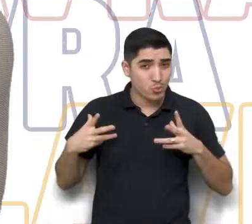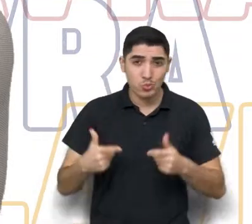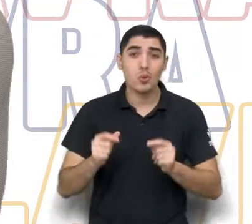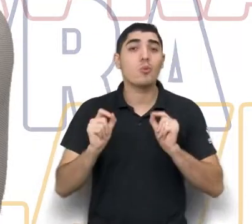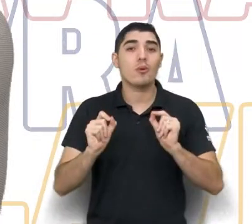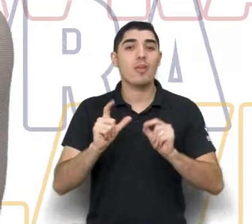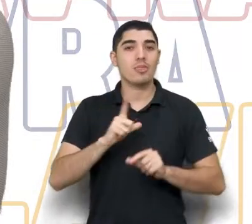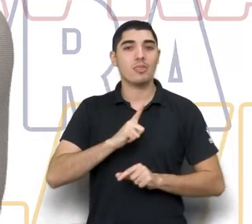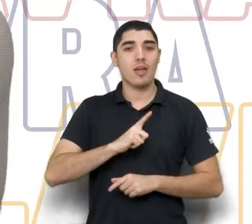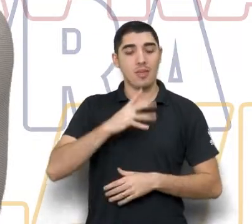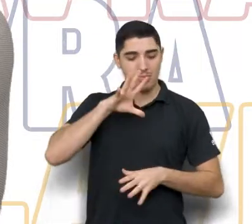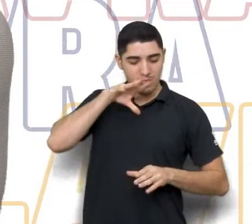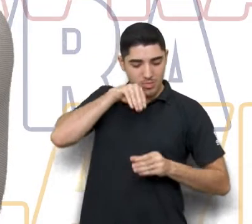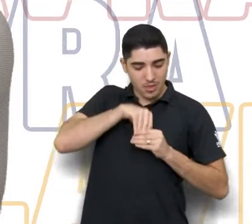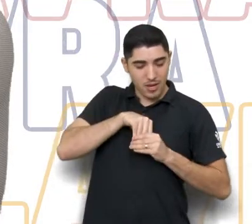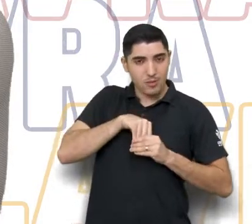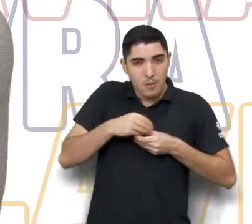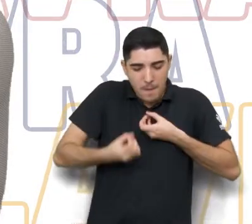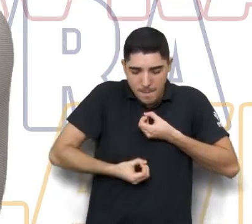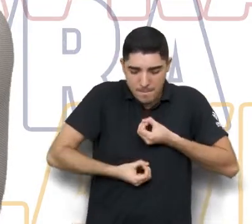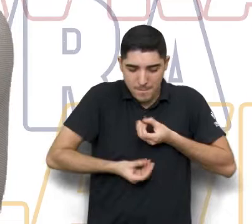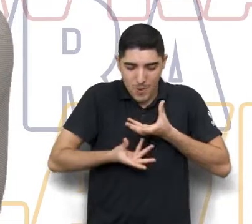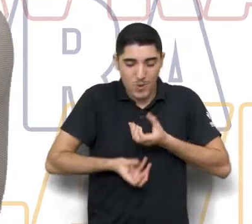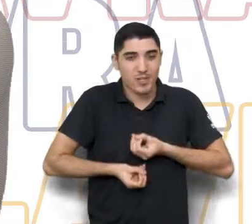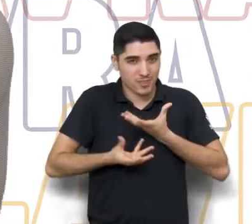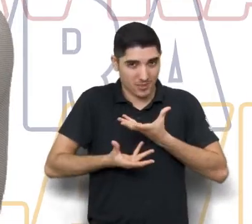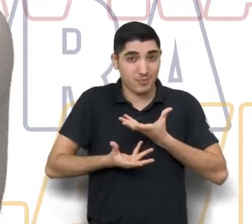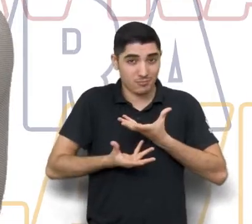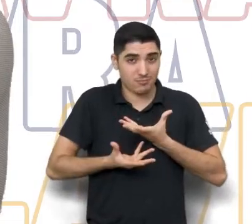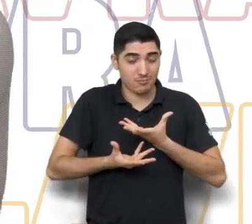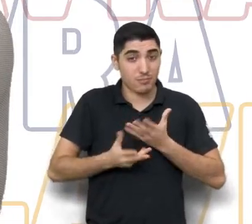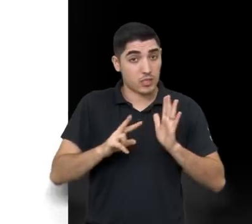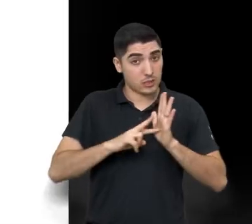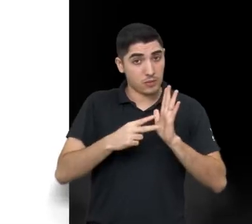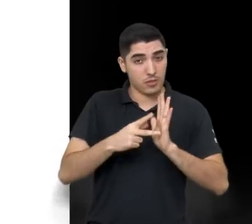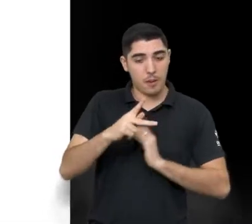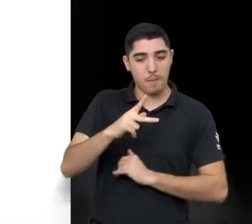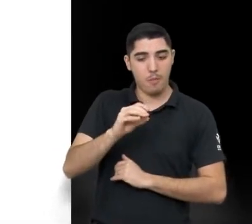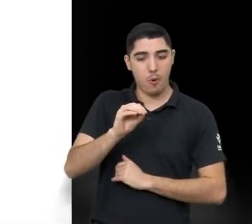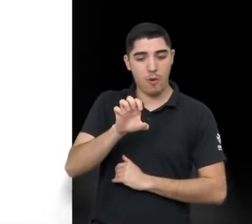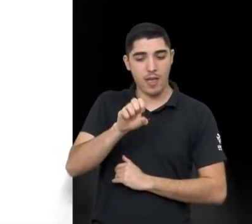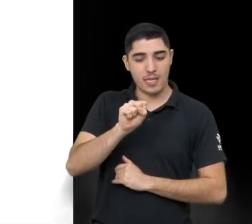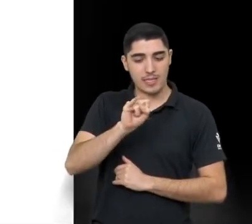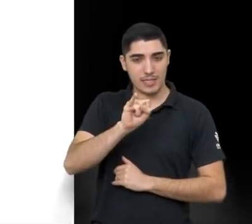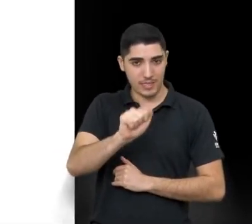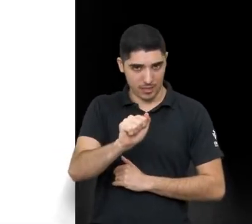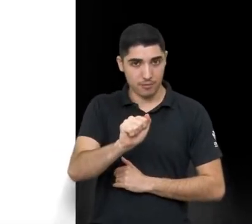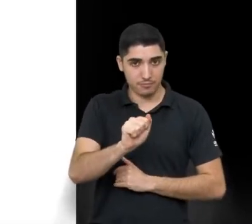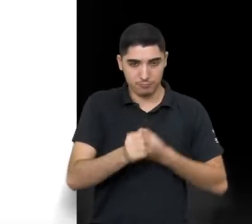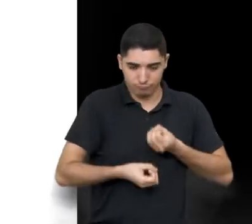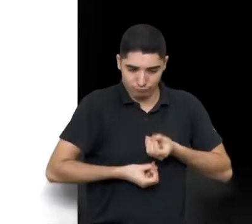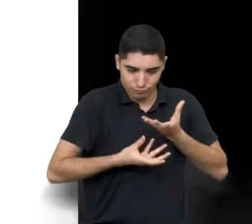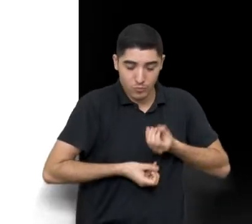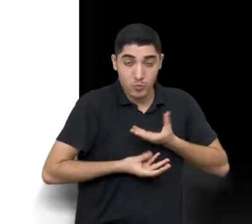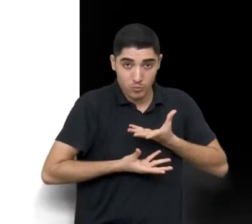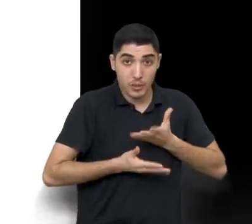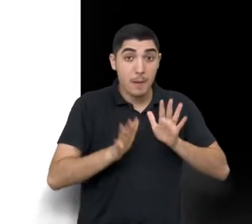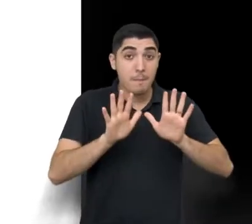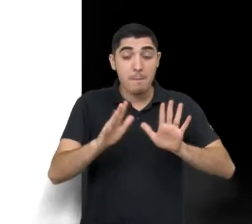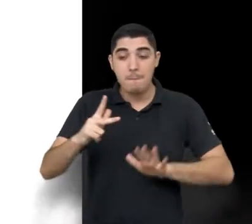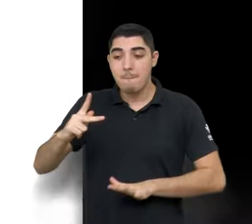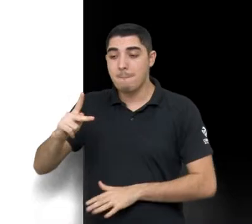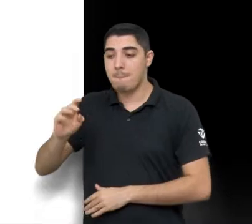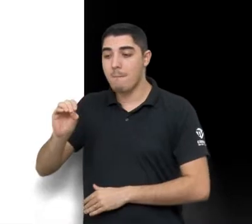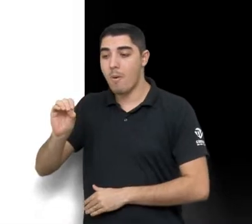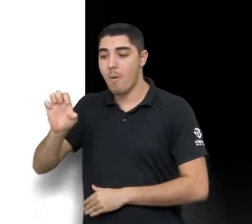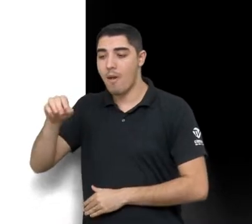homo poeticus, né? Então isso é a poesia. Agora, o poema é a materialização da